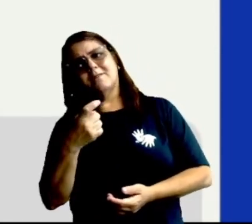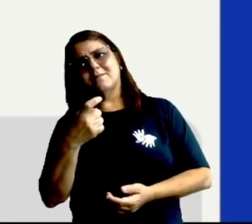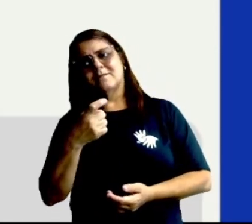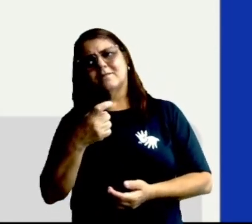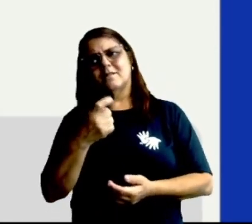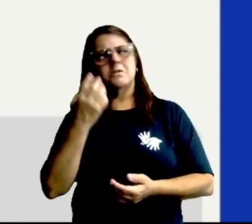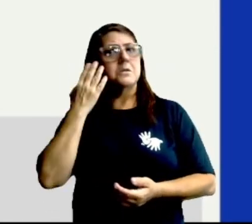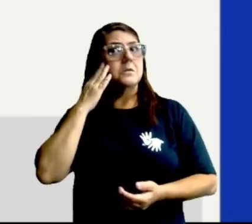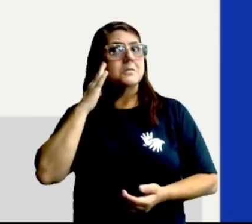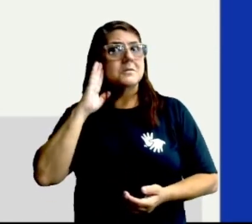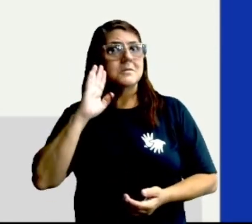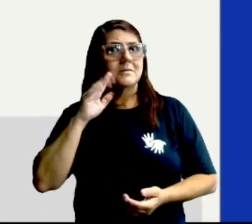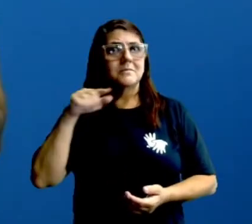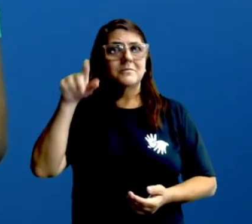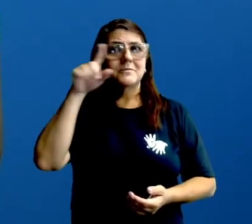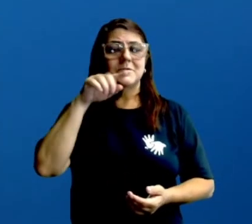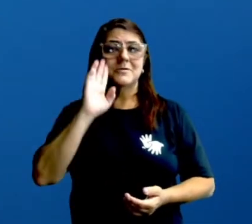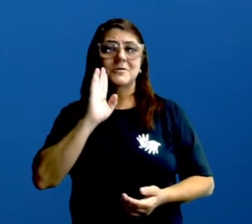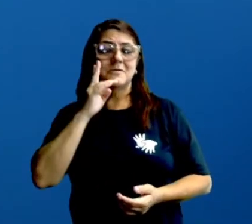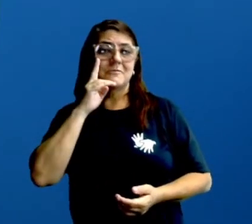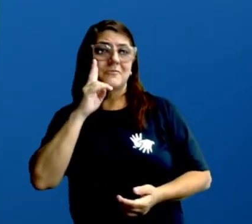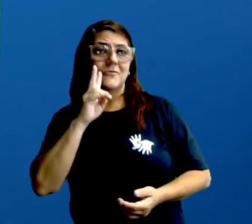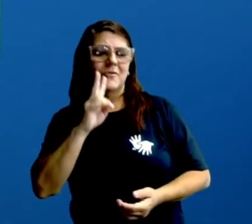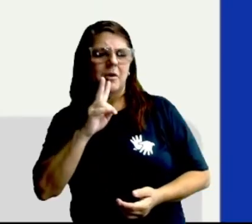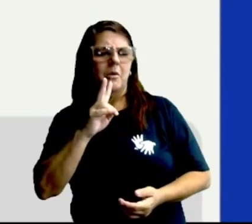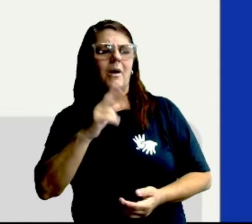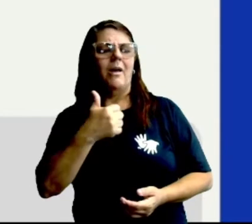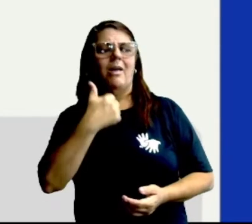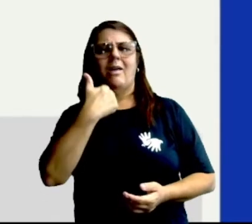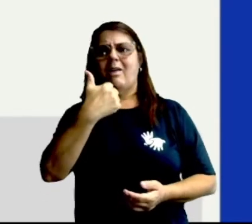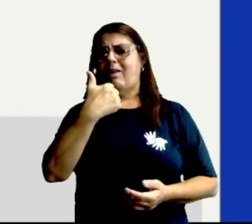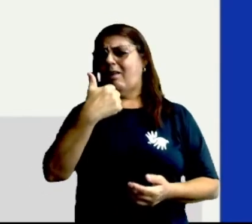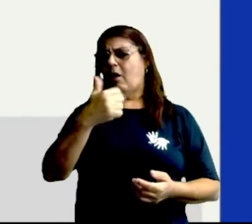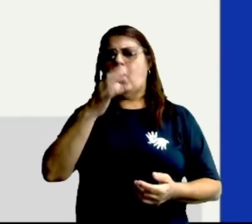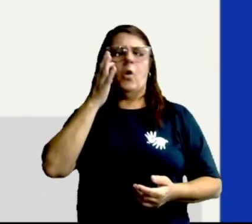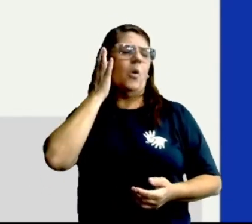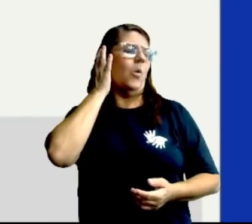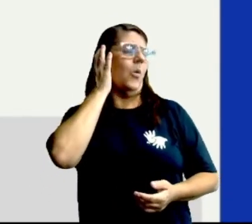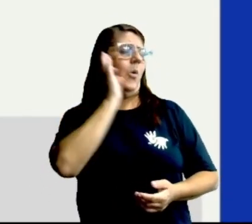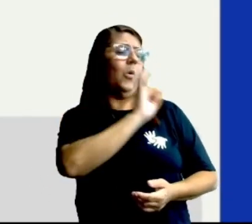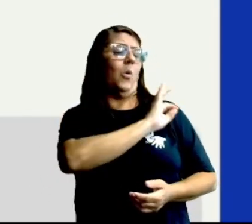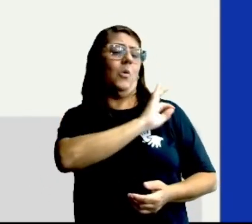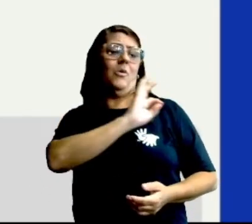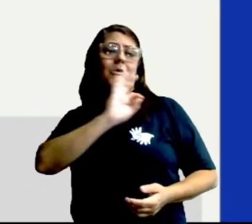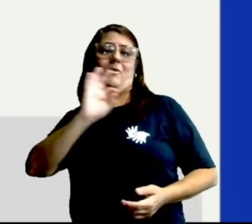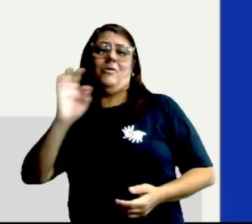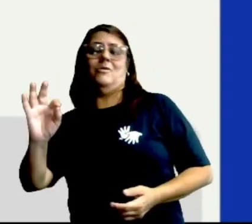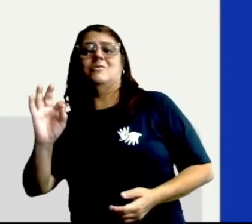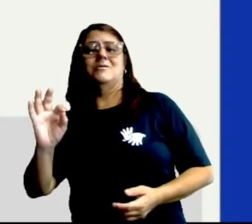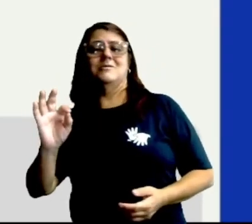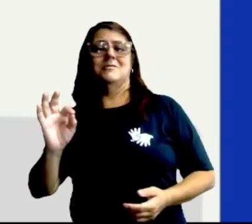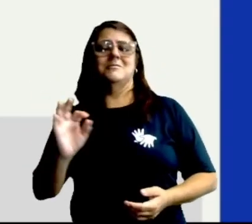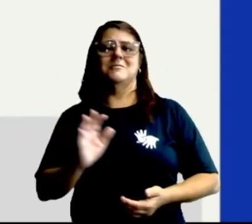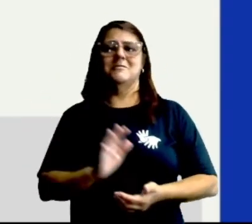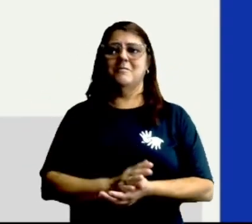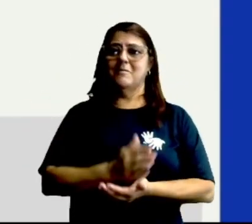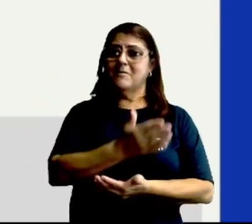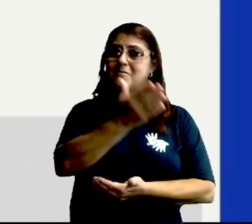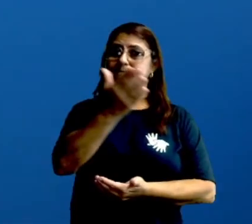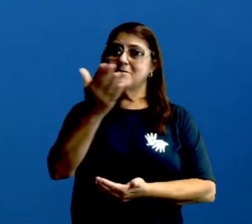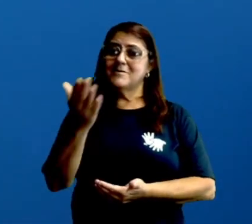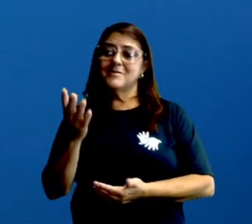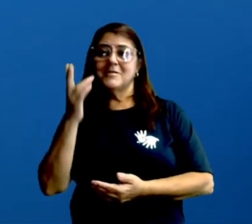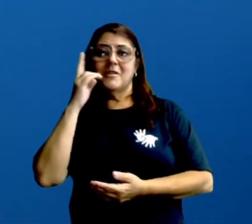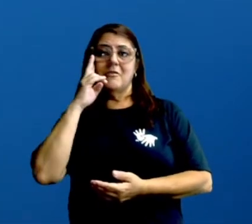não sei se você Já assistiram mas eu digo a você gente pensa no filme bacana para